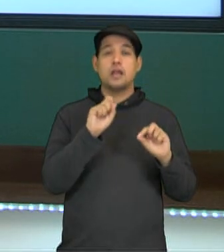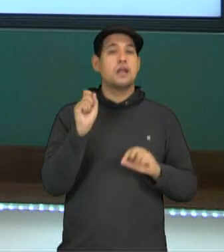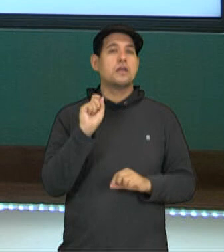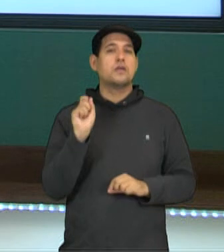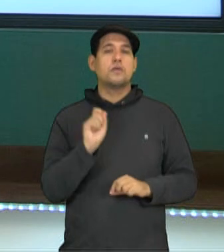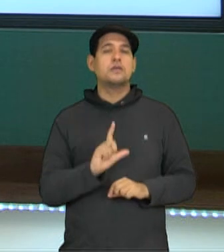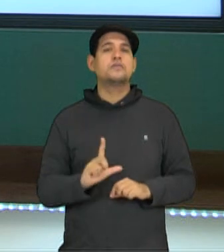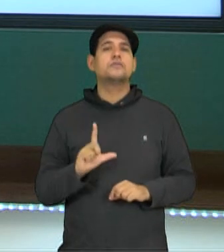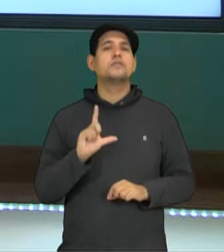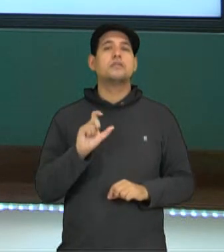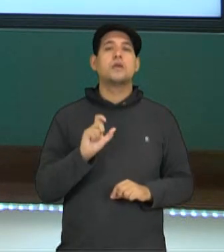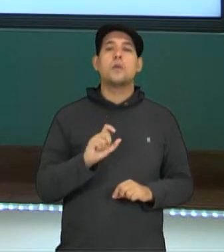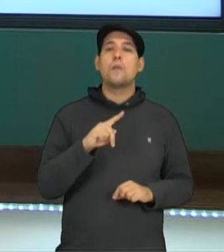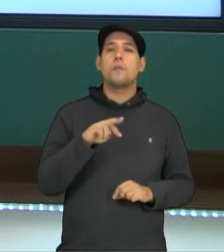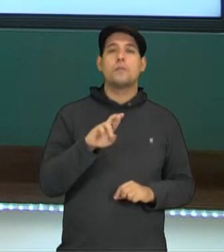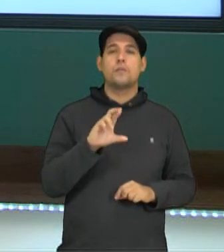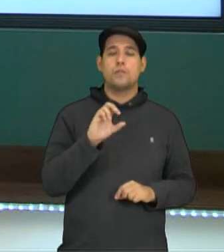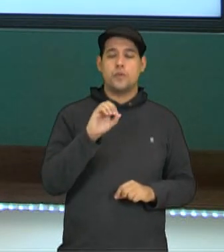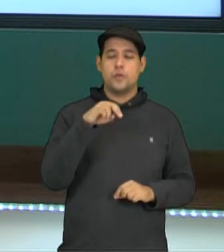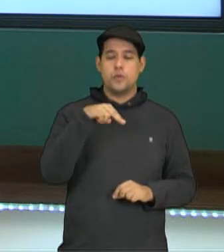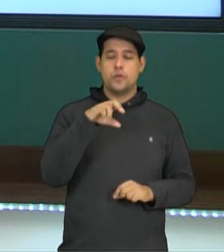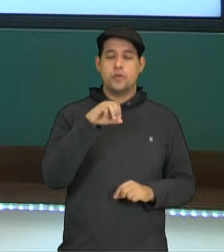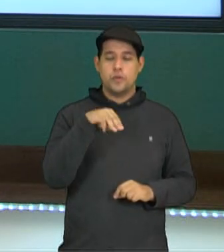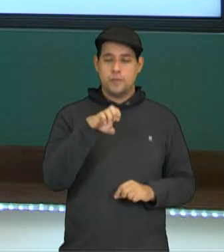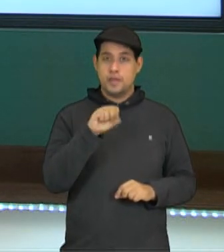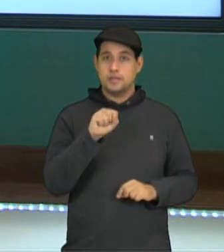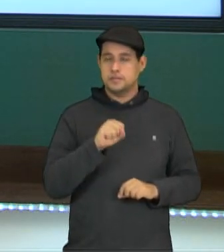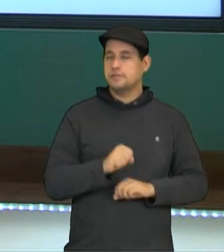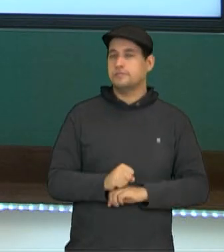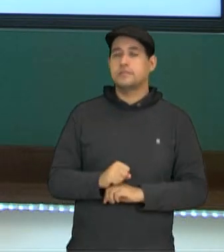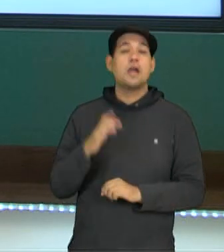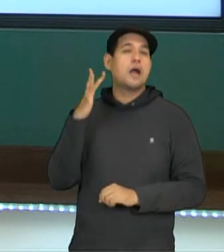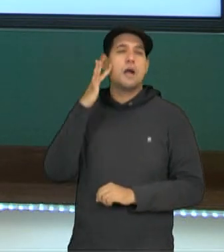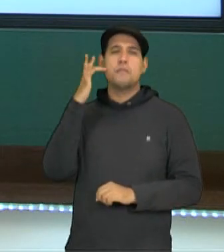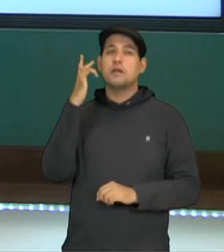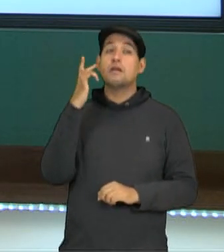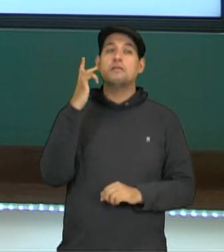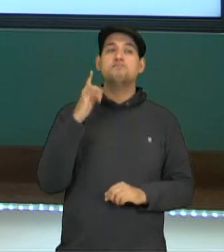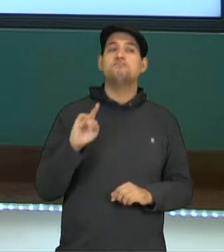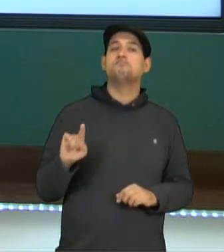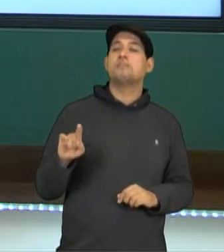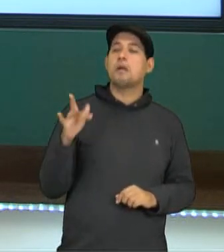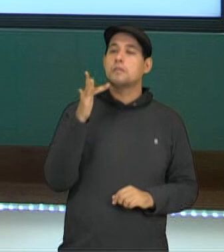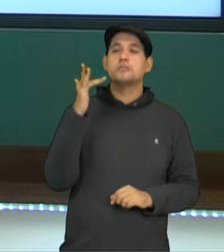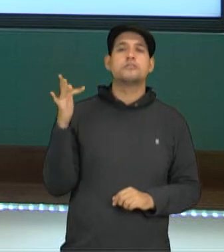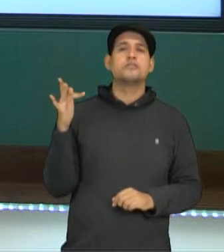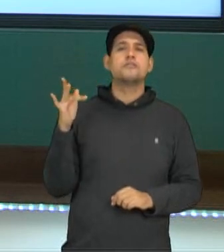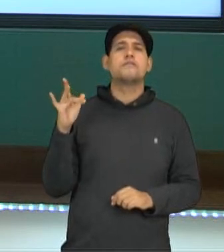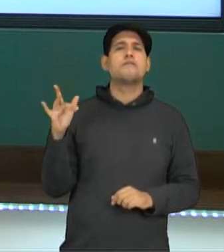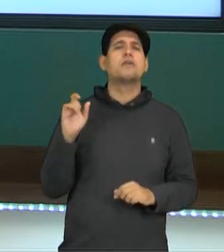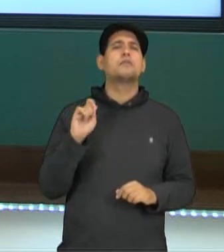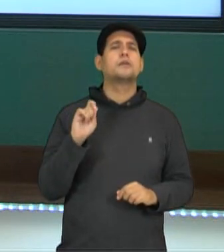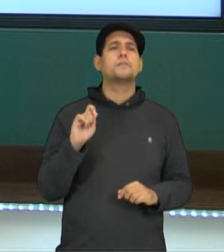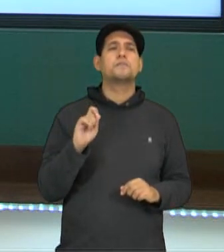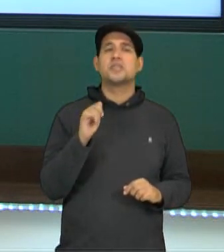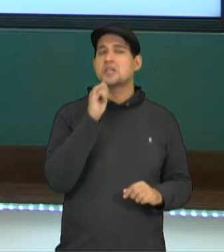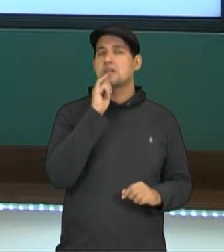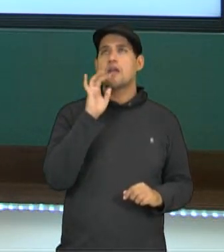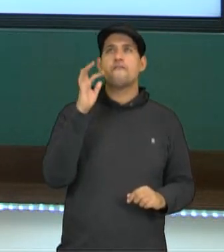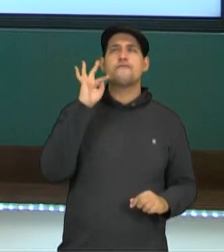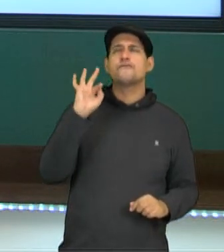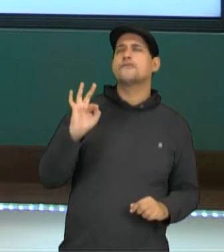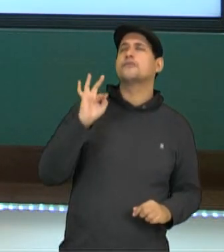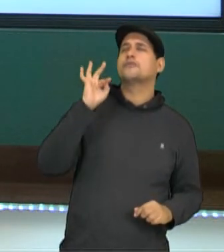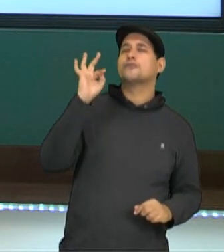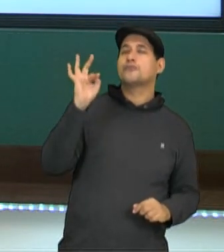azul estão os pronomes. Amanhã, esse cara aqui vai e conta para uma outra pessoa, enfim,